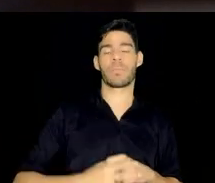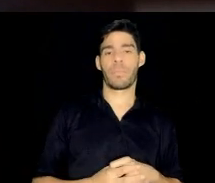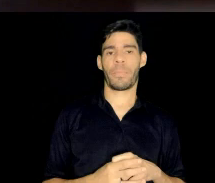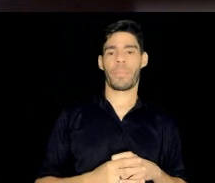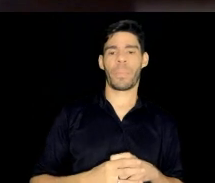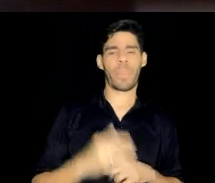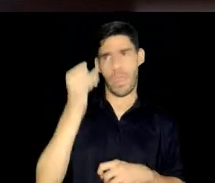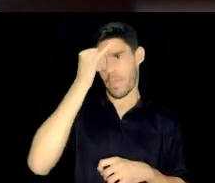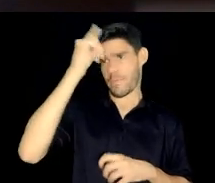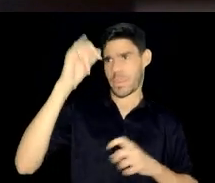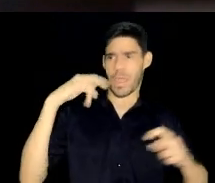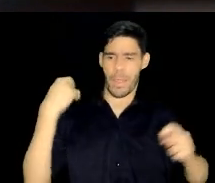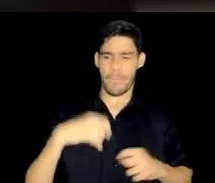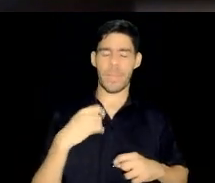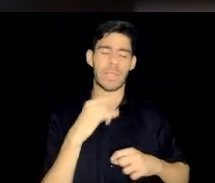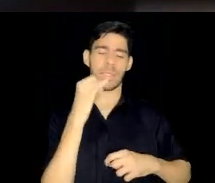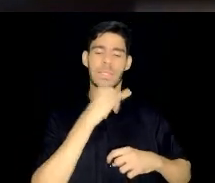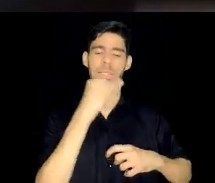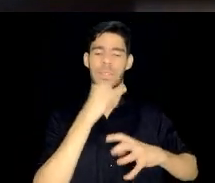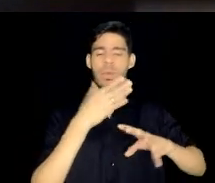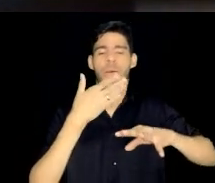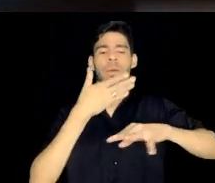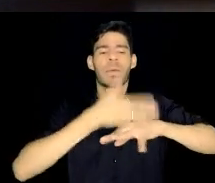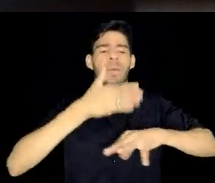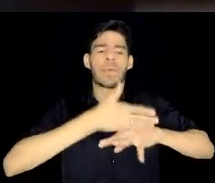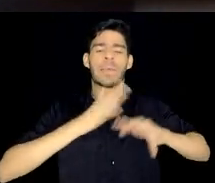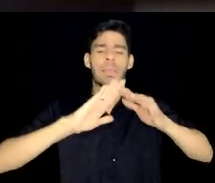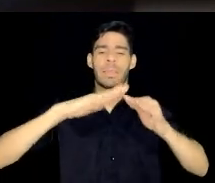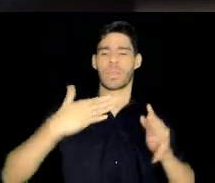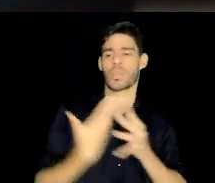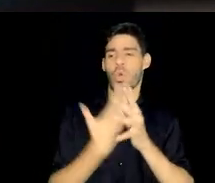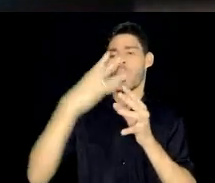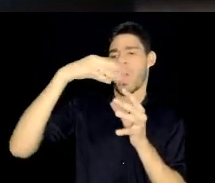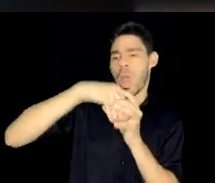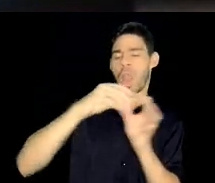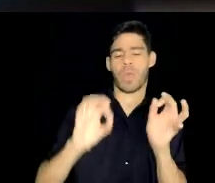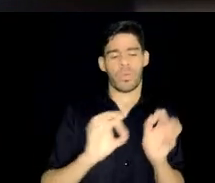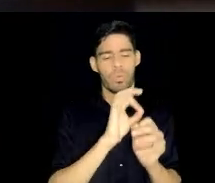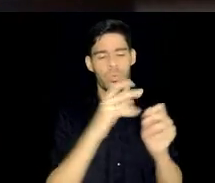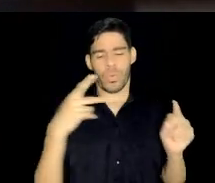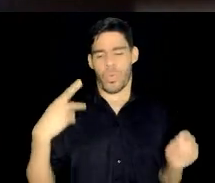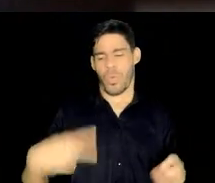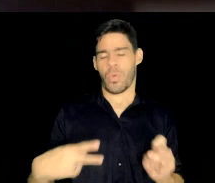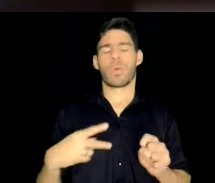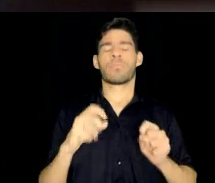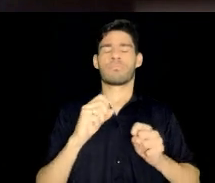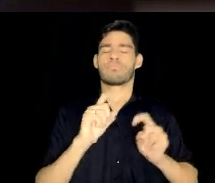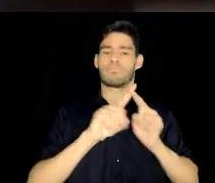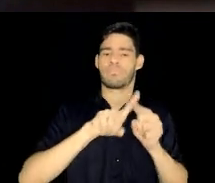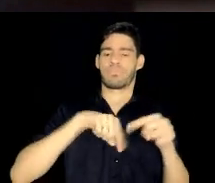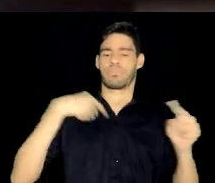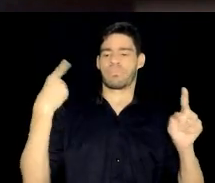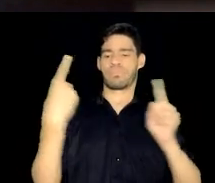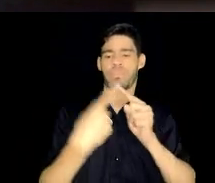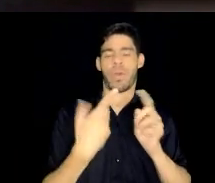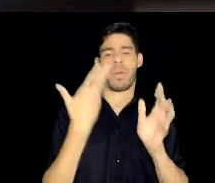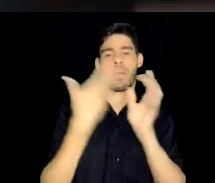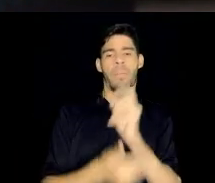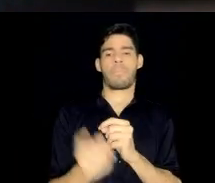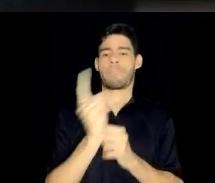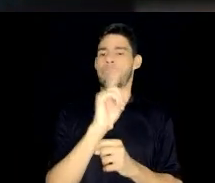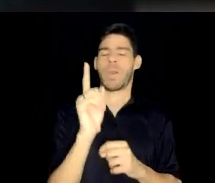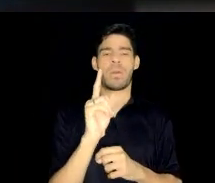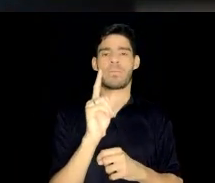Isso deve ser evitado, por exemplo, deve haver treinamento nas escolas para o juiz se comportar na audiência, que não perca